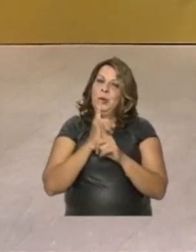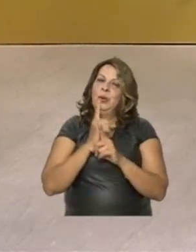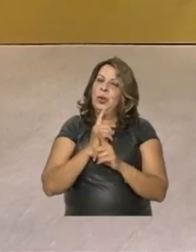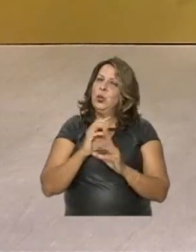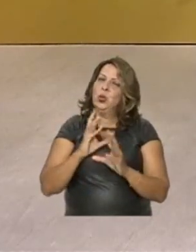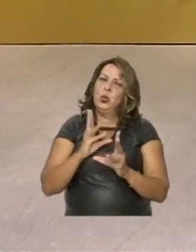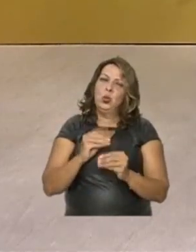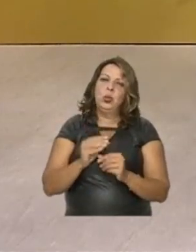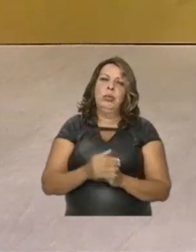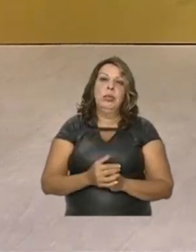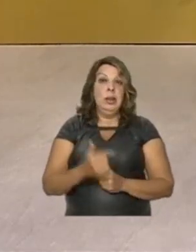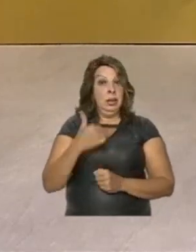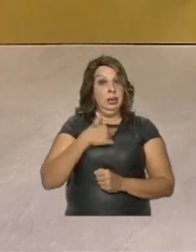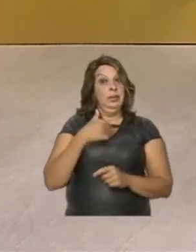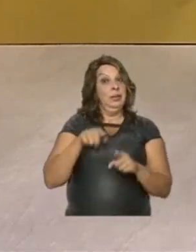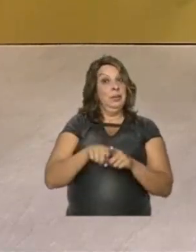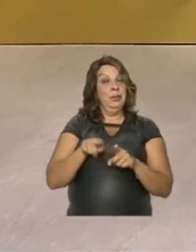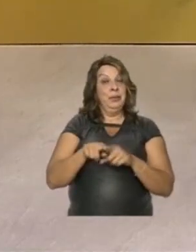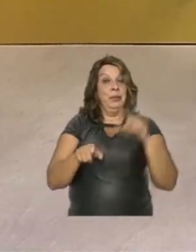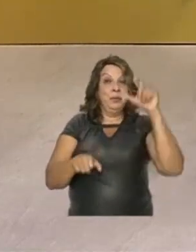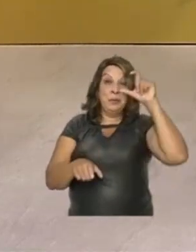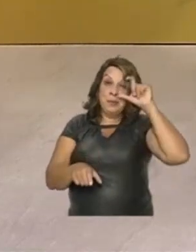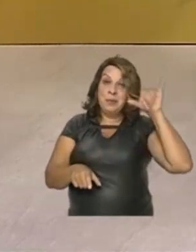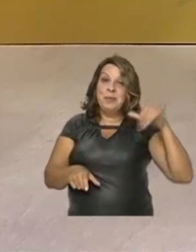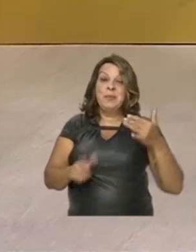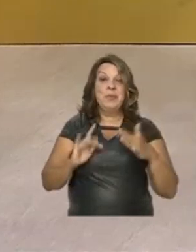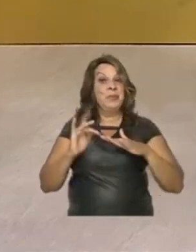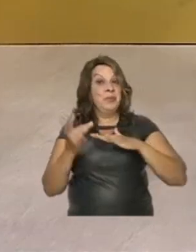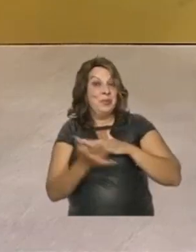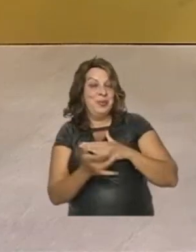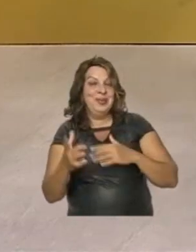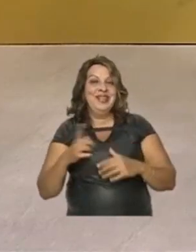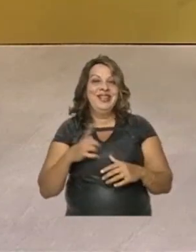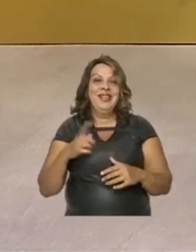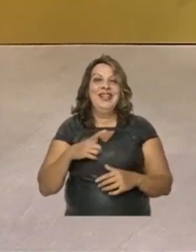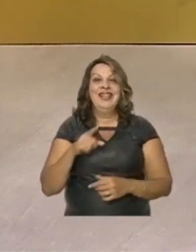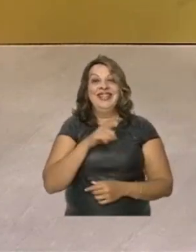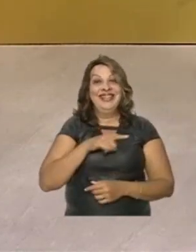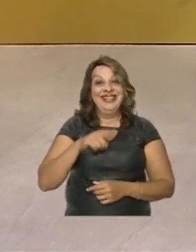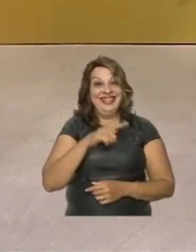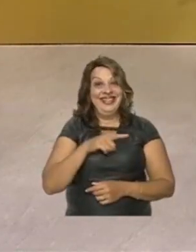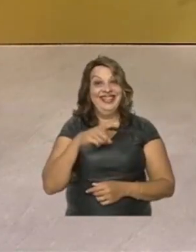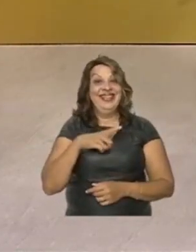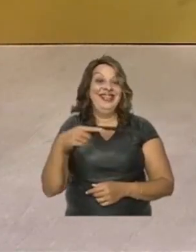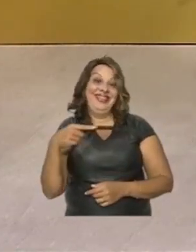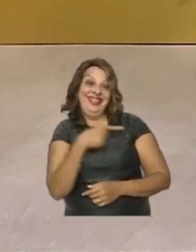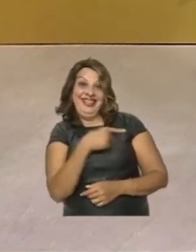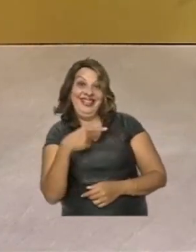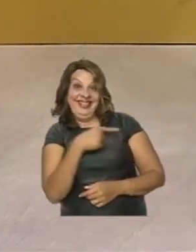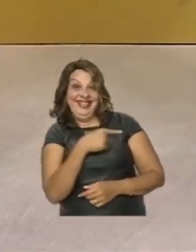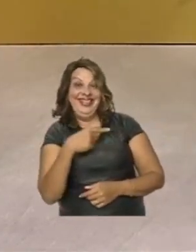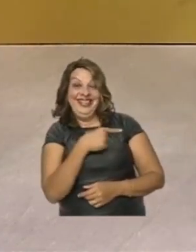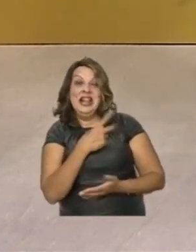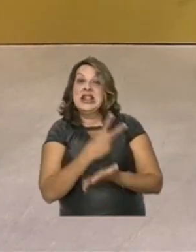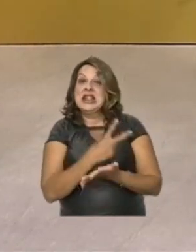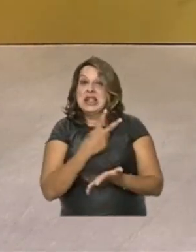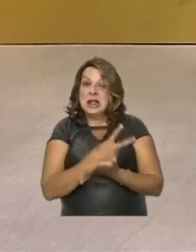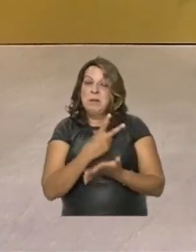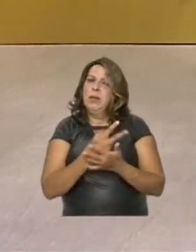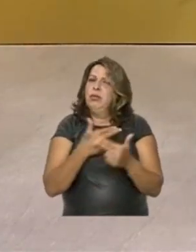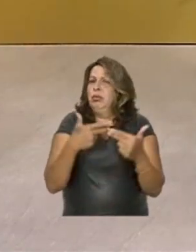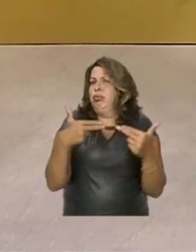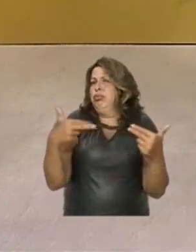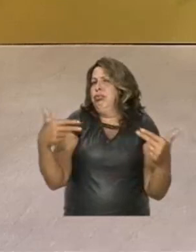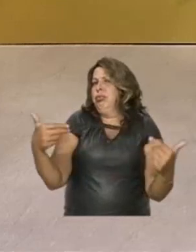CajuCapOficial. Eu também tô lá, né? Claro, a gente tá nas redes sociais. Eu e a Jaque, eu tô lá com o arroba VCN2NSI. Sempre coloco